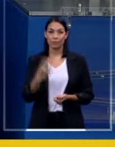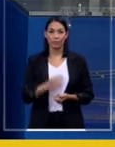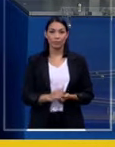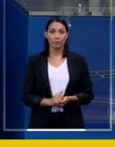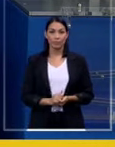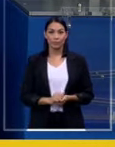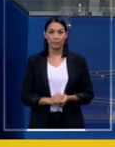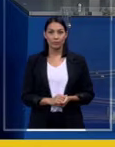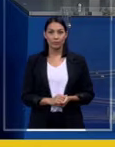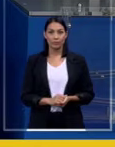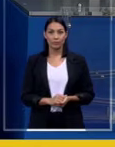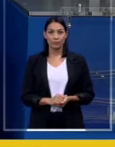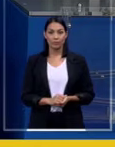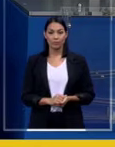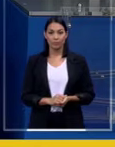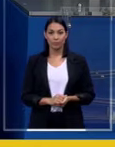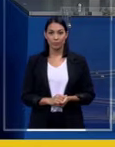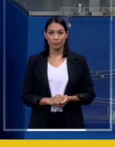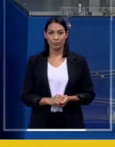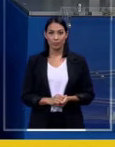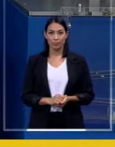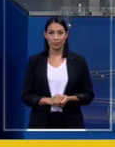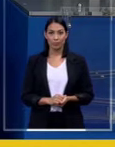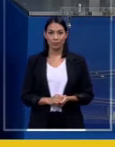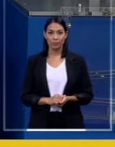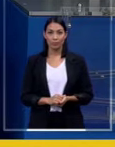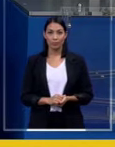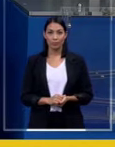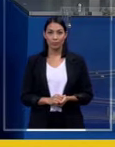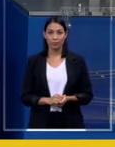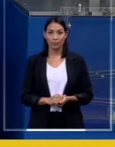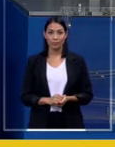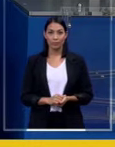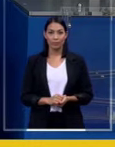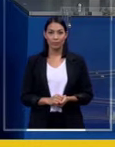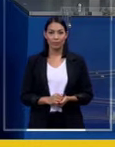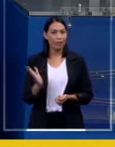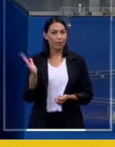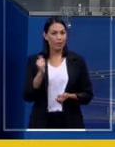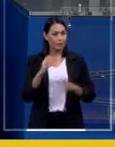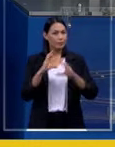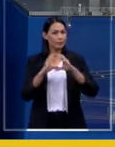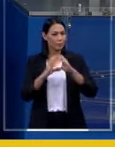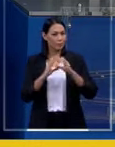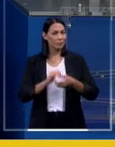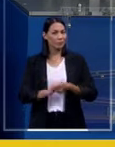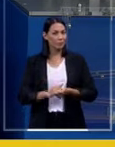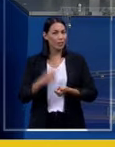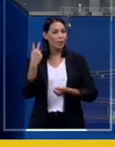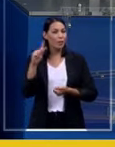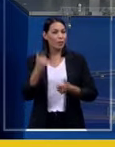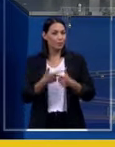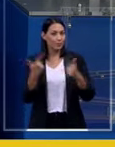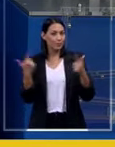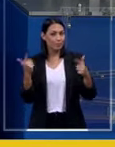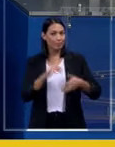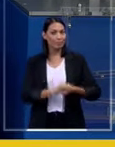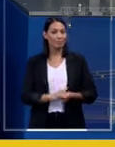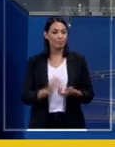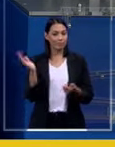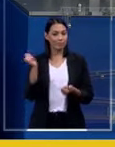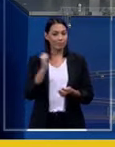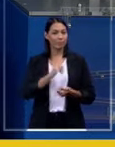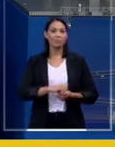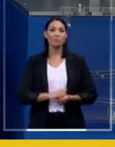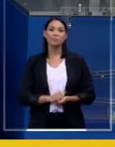número 23 foi sorteada nesse momento. Vai, chama a sua bola que pode ser o número da sua sorte. Chamando ela que ela vem,